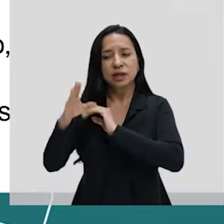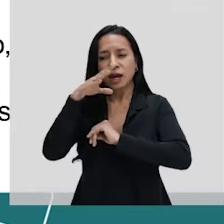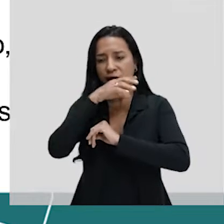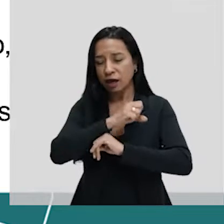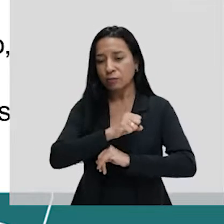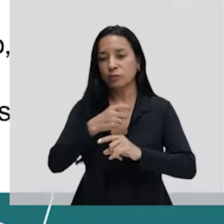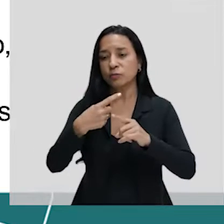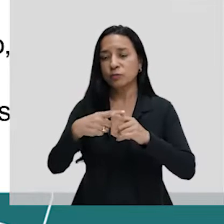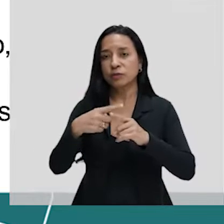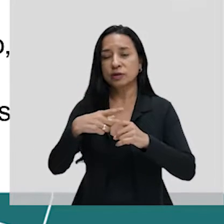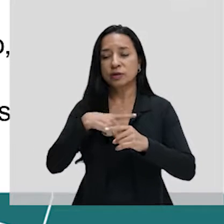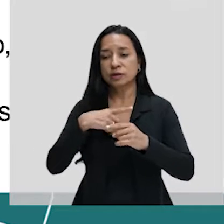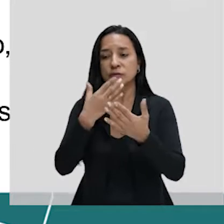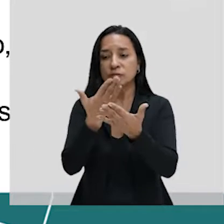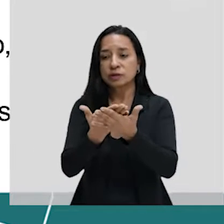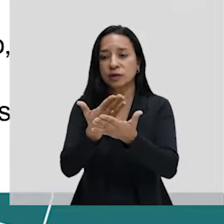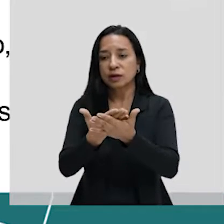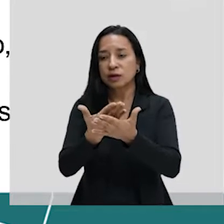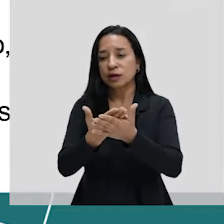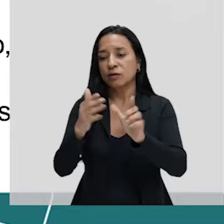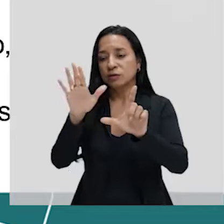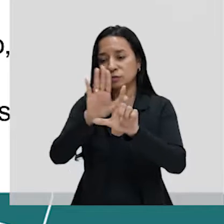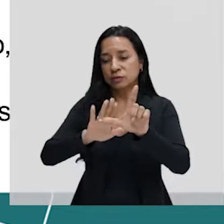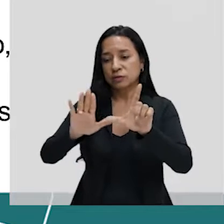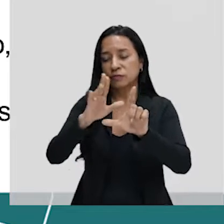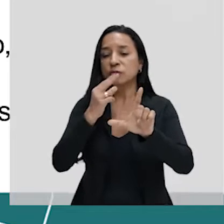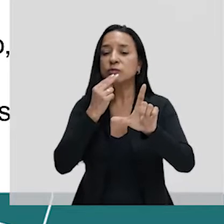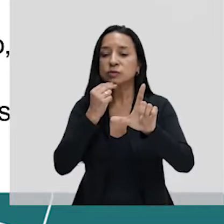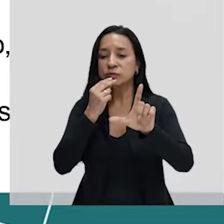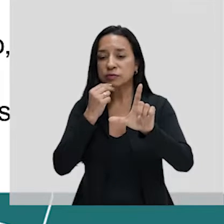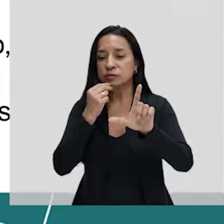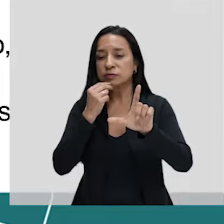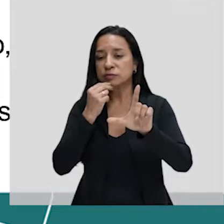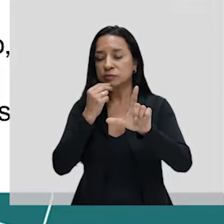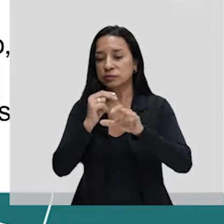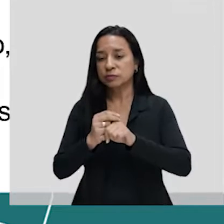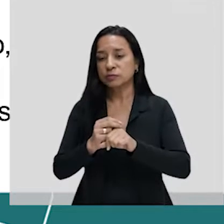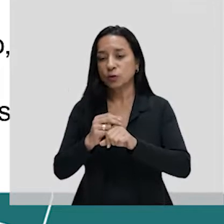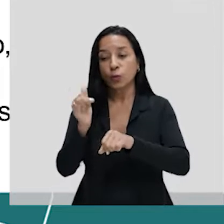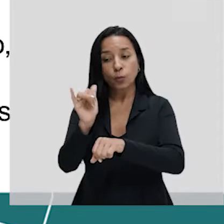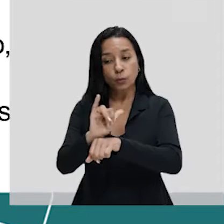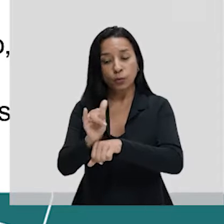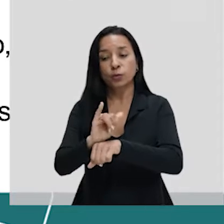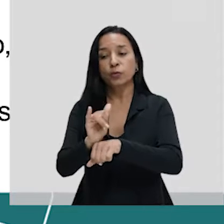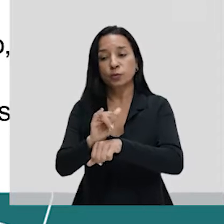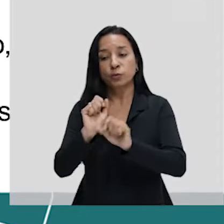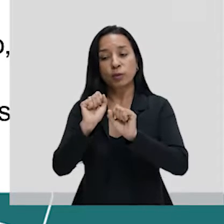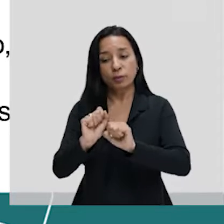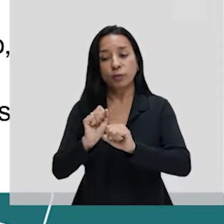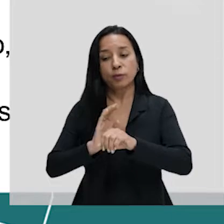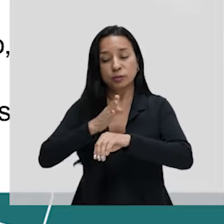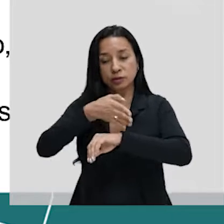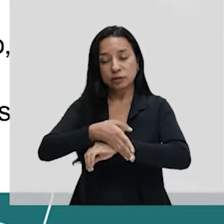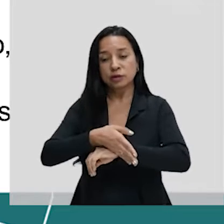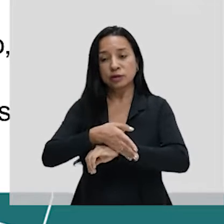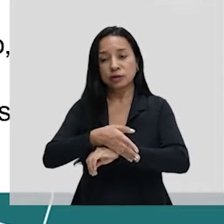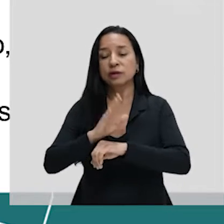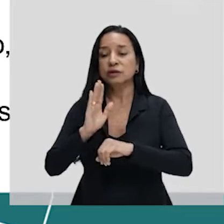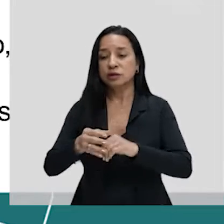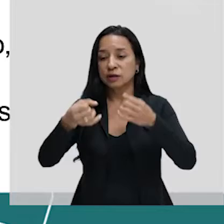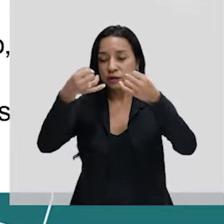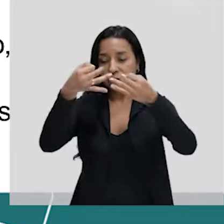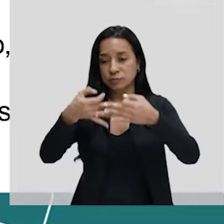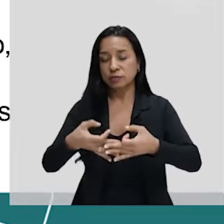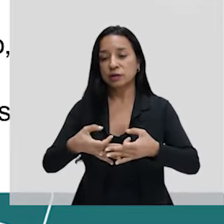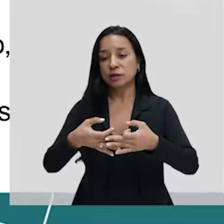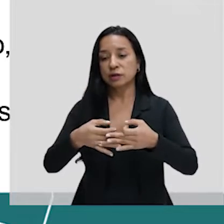rapidamente, porque nós temos uma aula na plataforma Gonçalves Dias, acessem pelo YouTube, canal do YouTube, plataforma Gonçalves Dias, já falando